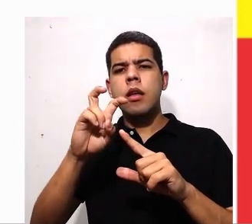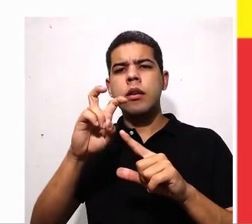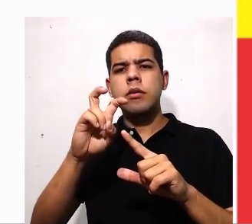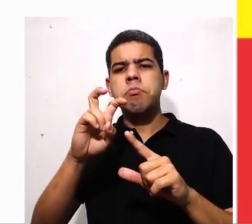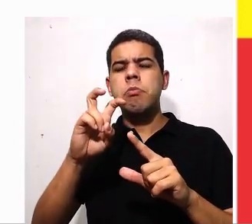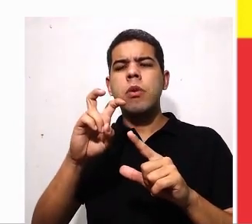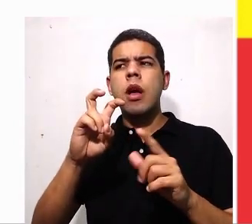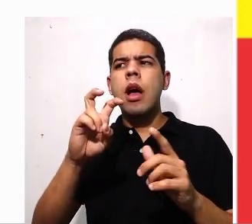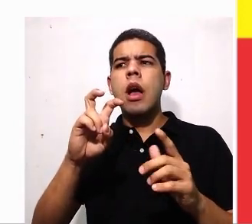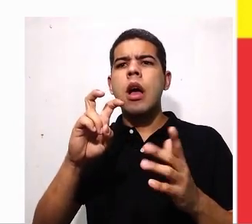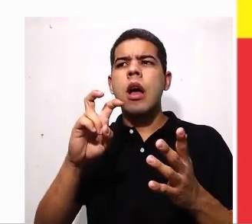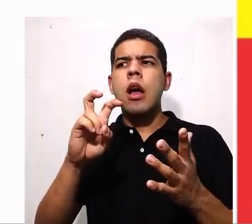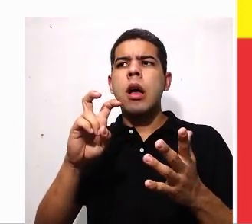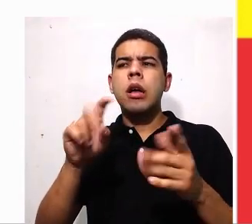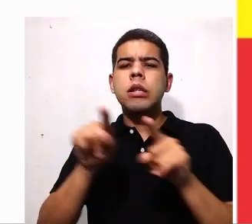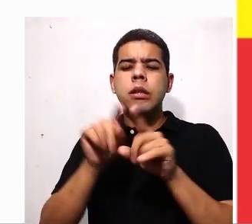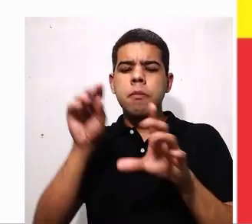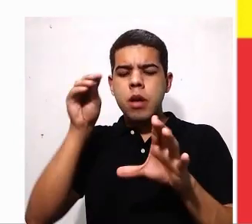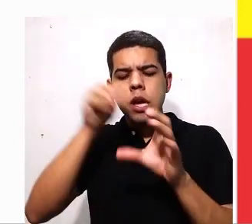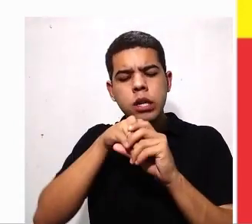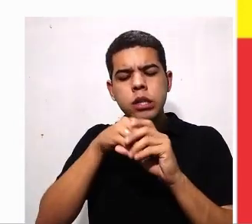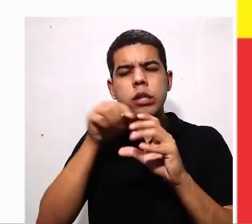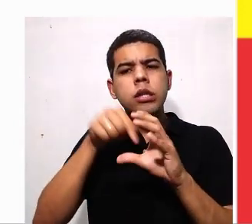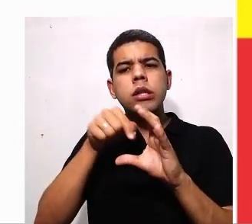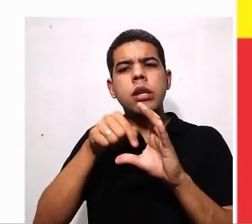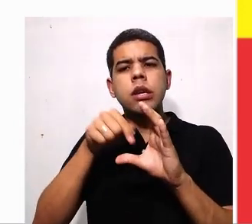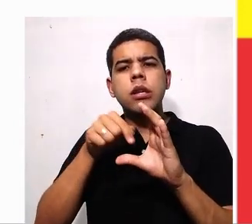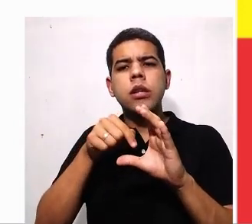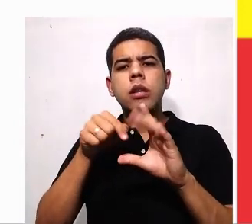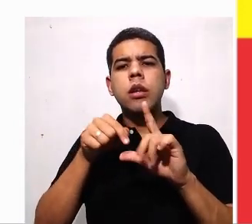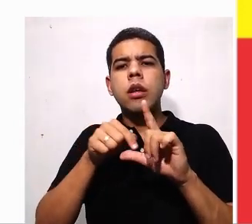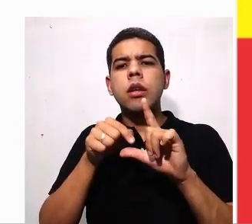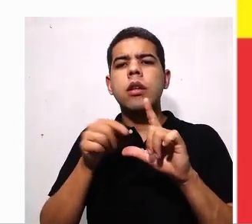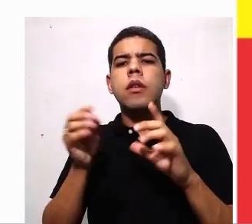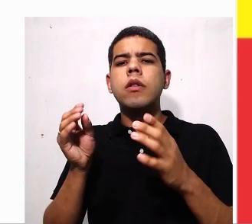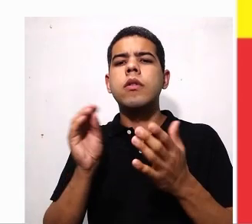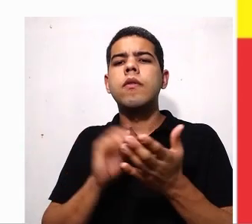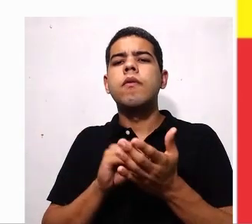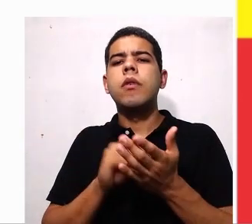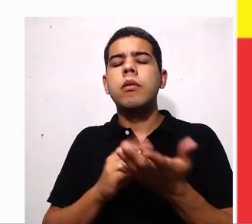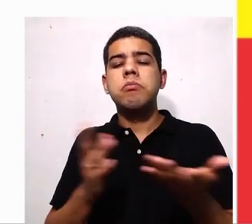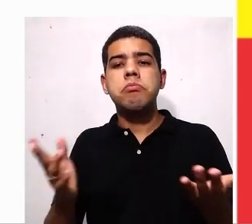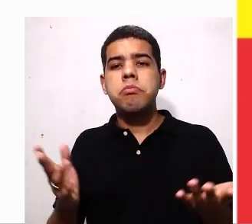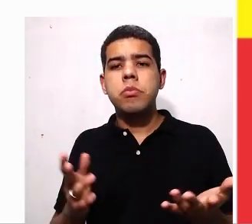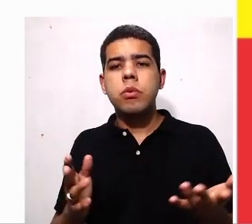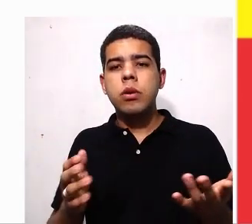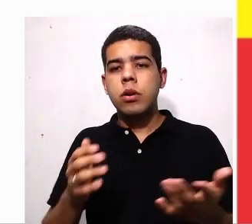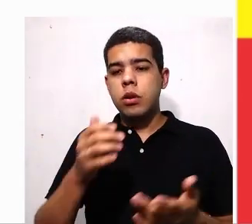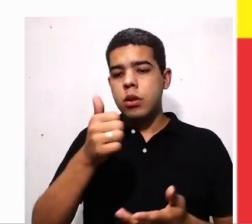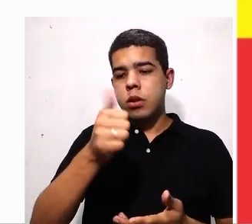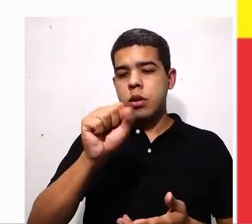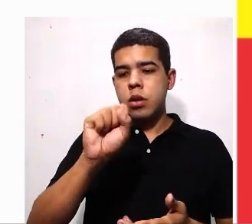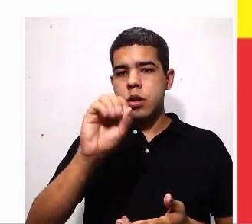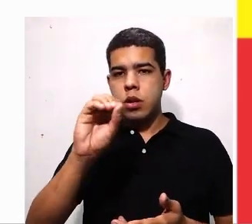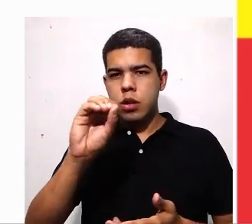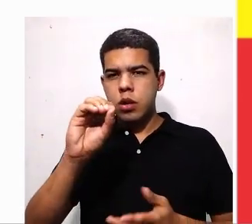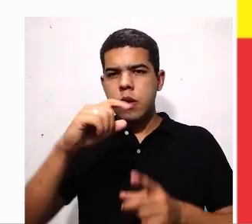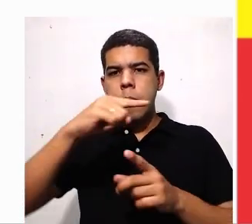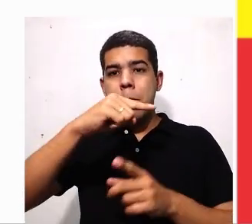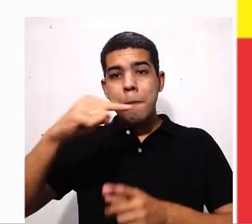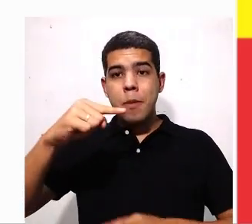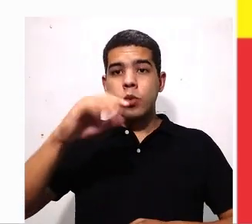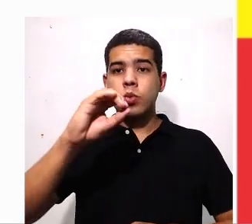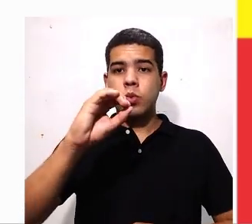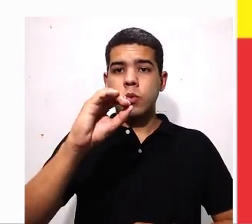falta para gerar esse ângulo que está dentro, que não informou, mas para gerar? É só fazer 180